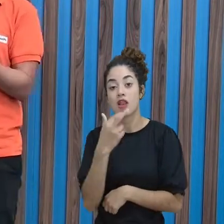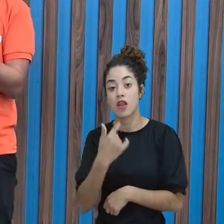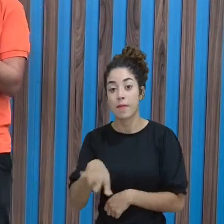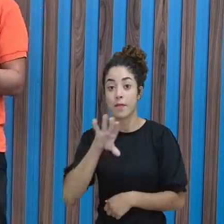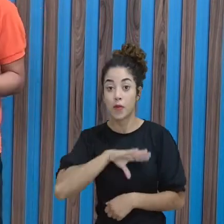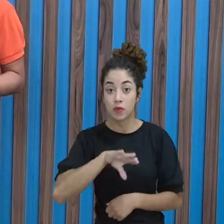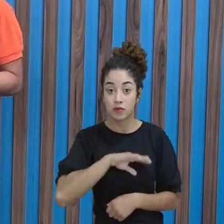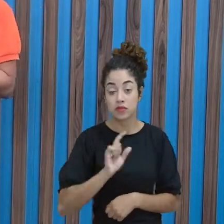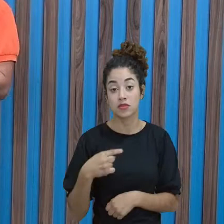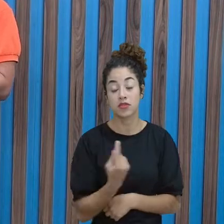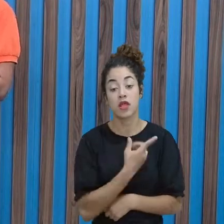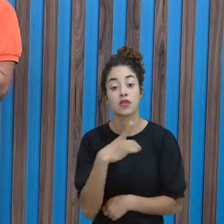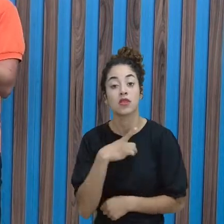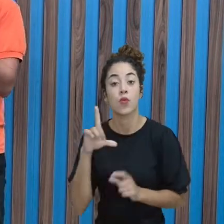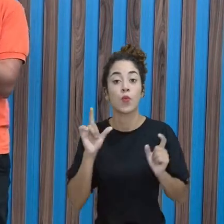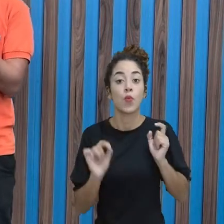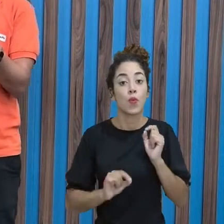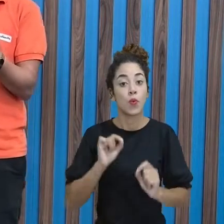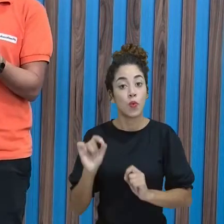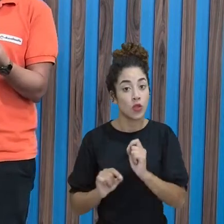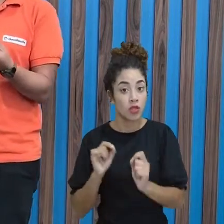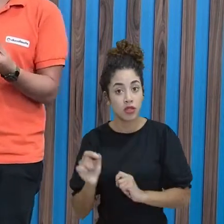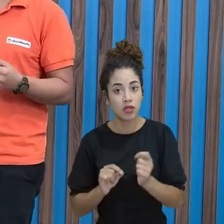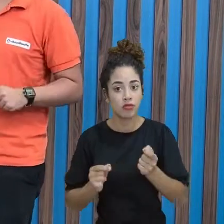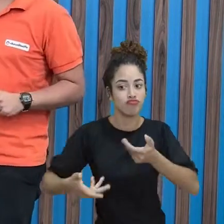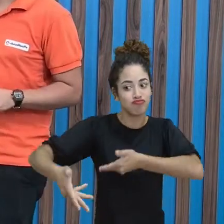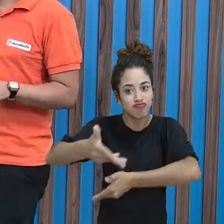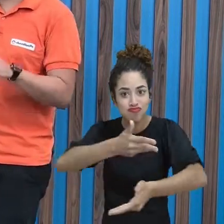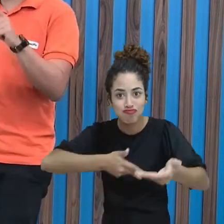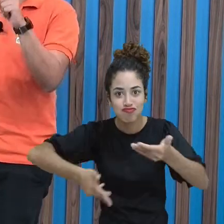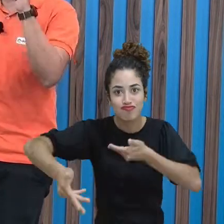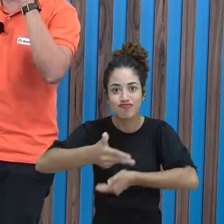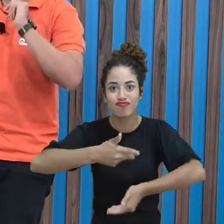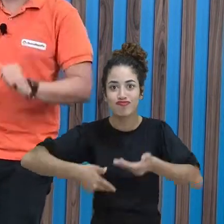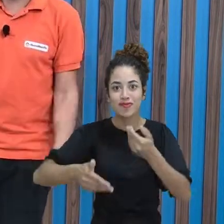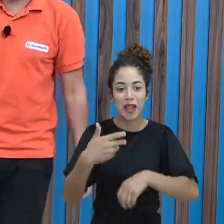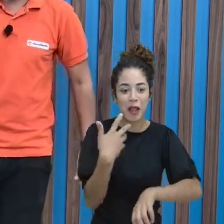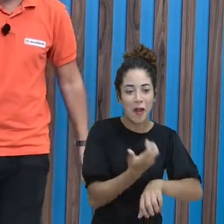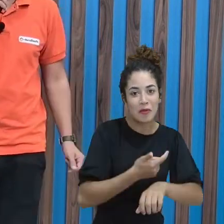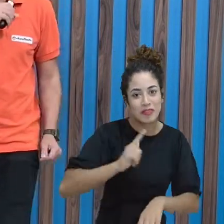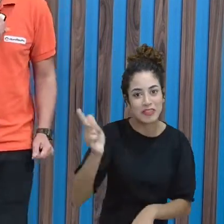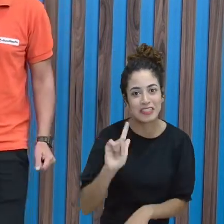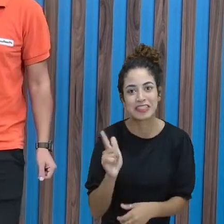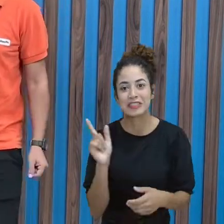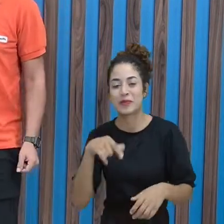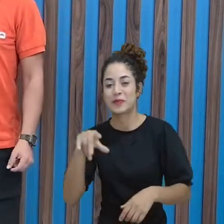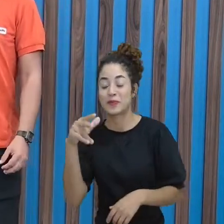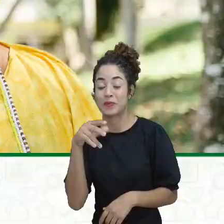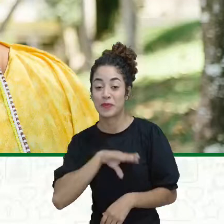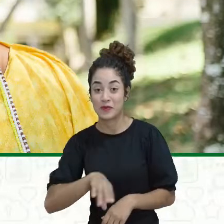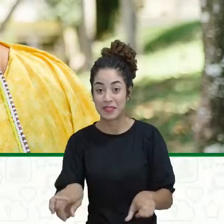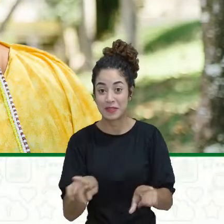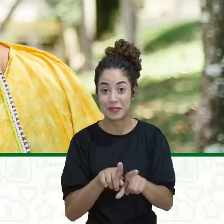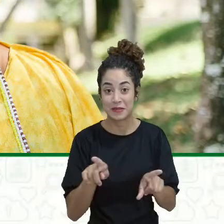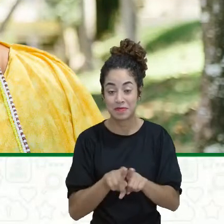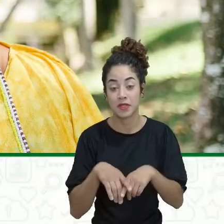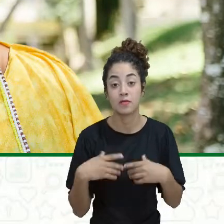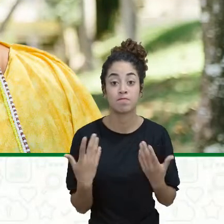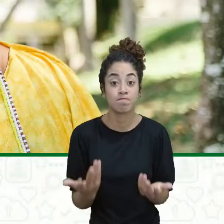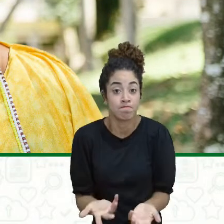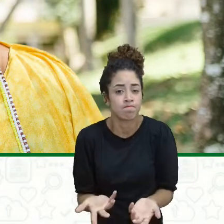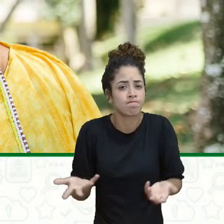vai ter um intercâmbio aqui entre as duas disciplinas. Então, vamos lá. Ó, então, falando